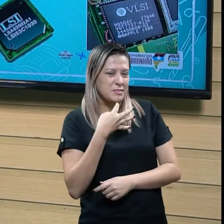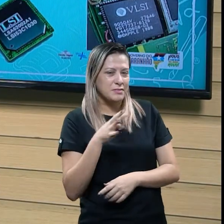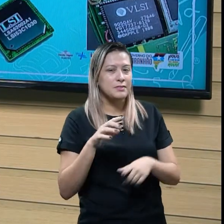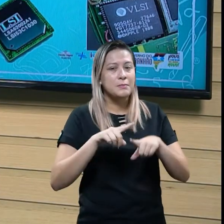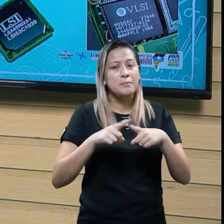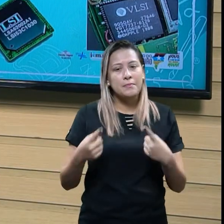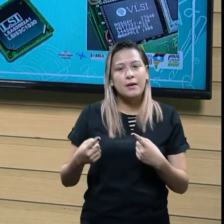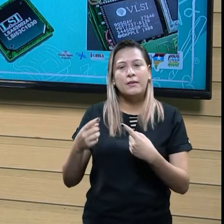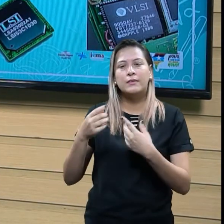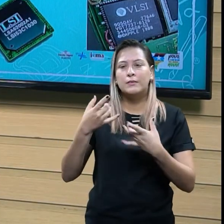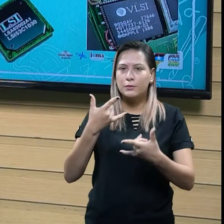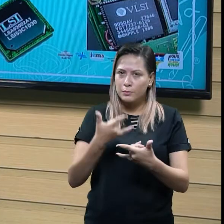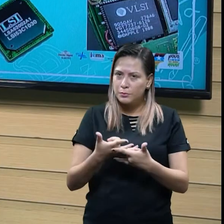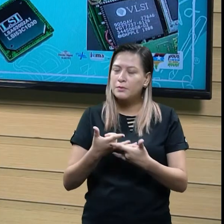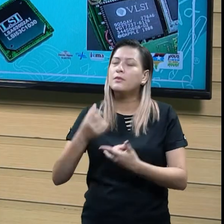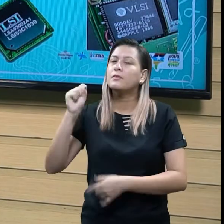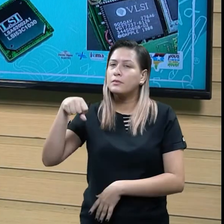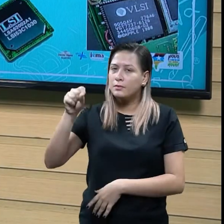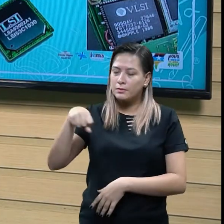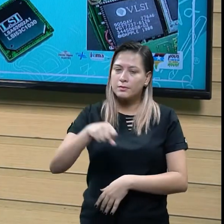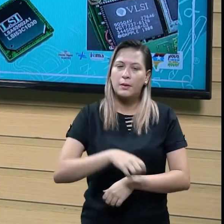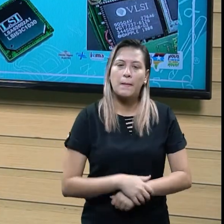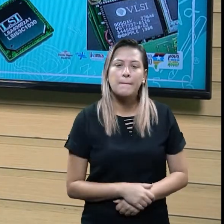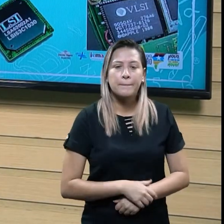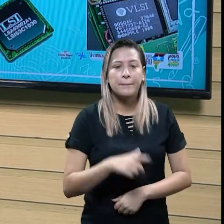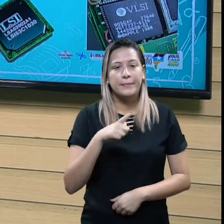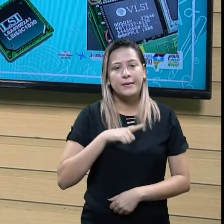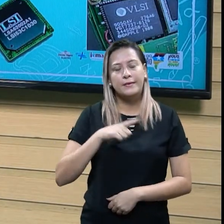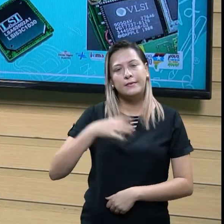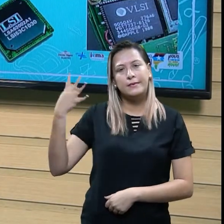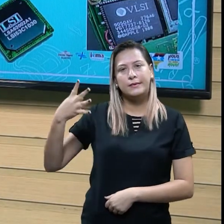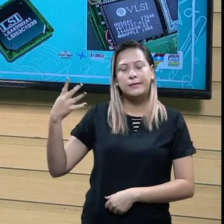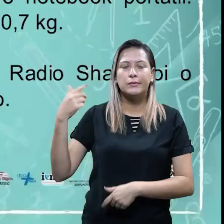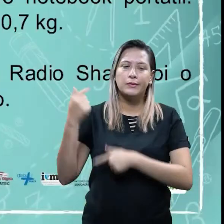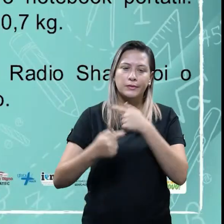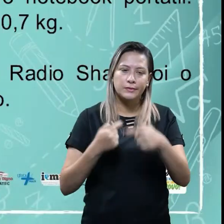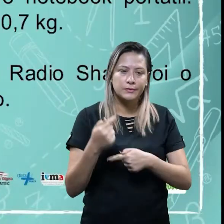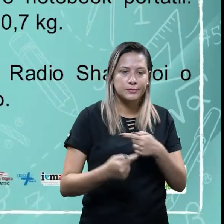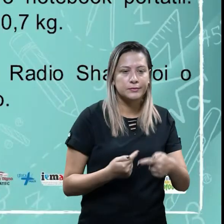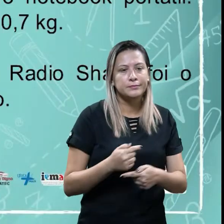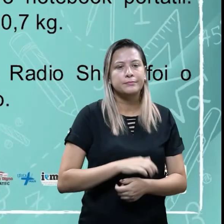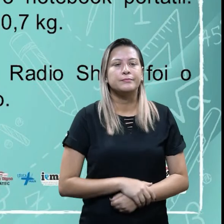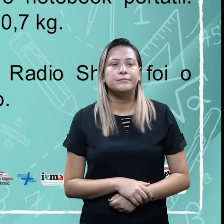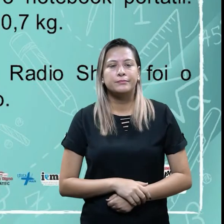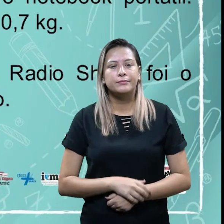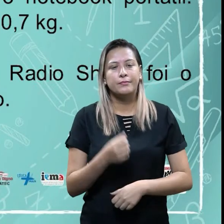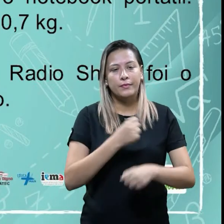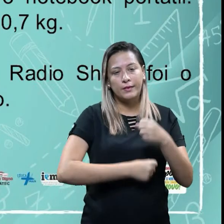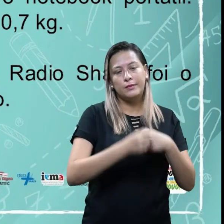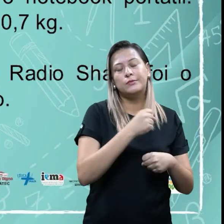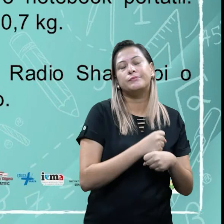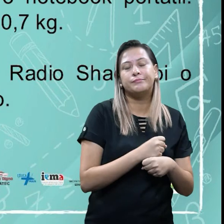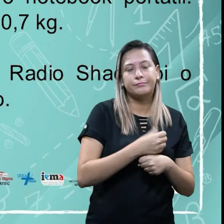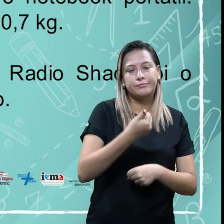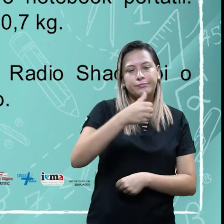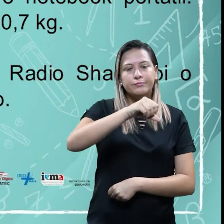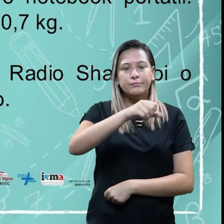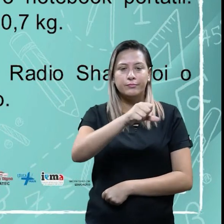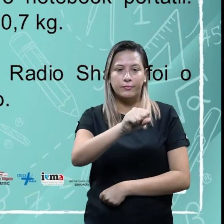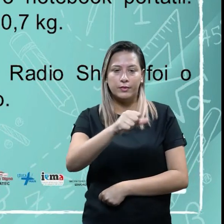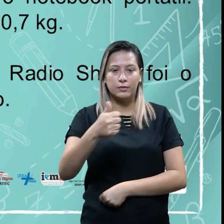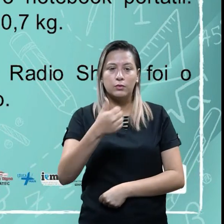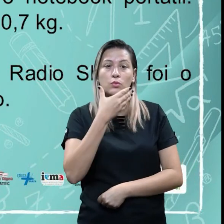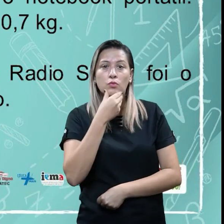temos os primeiros sistemas operacionais, tá? Já na quarta geração. Em 1981,